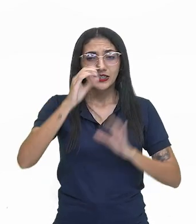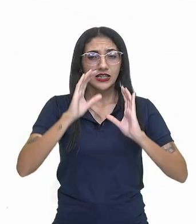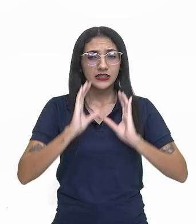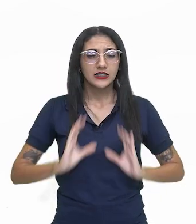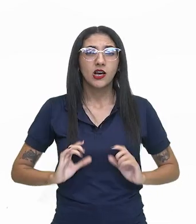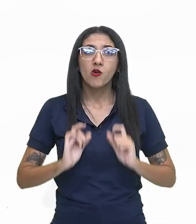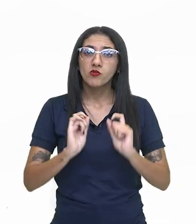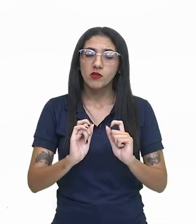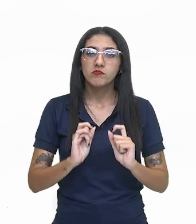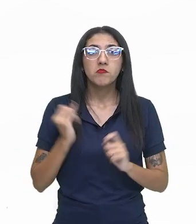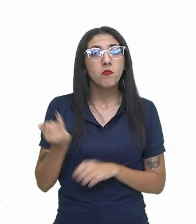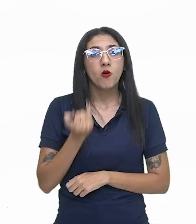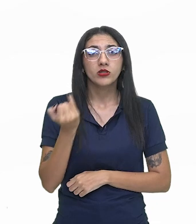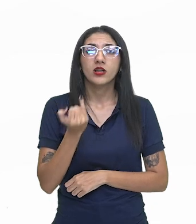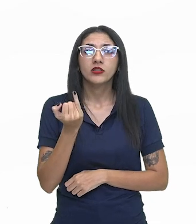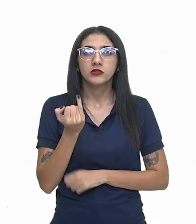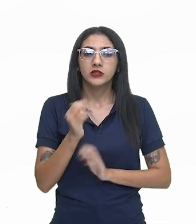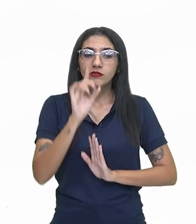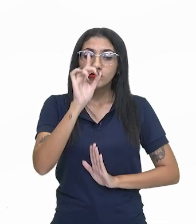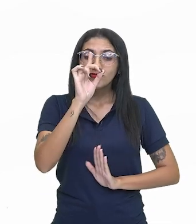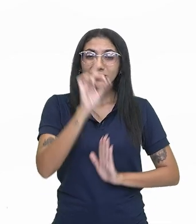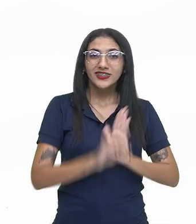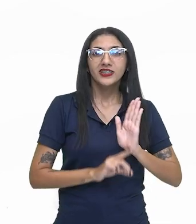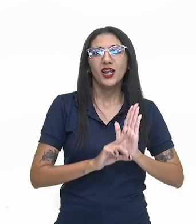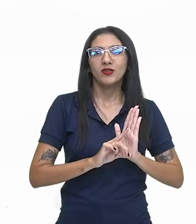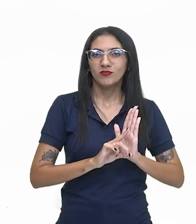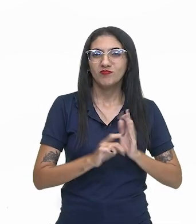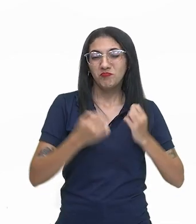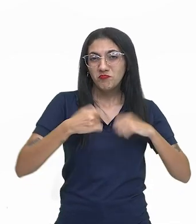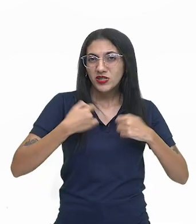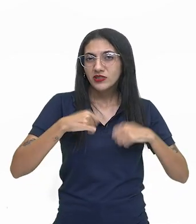direito. Vejam lá, né? Direito de ter direito.